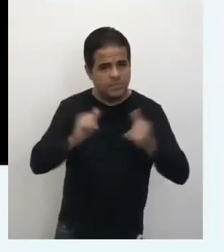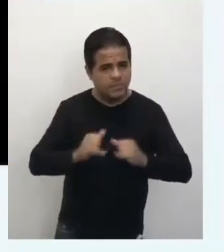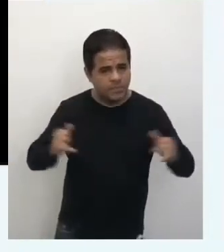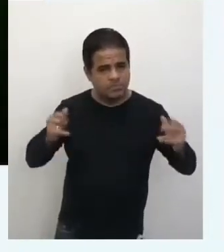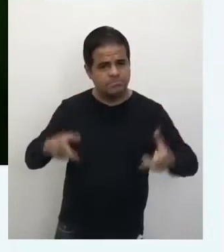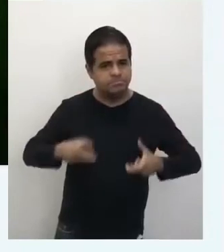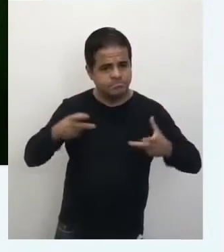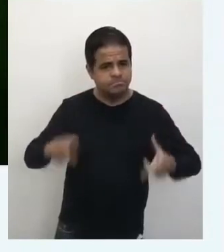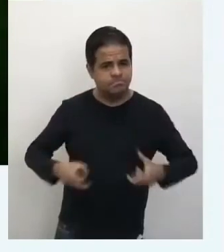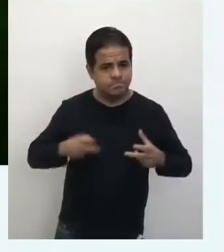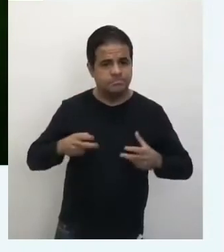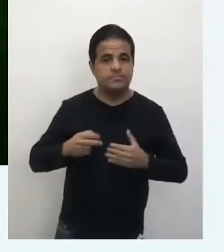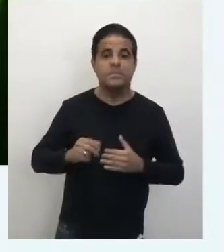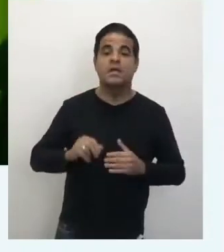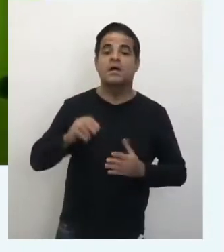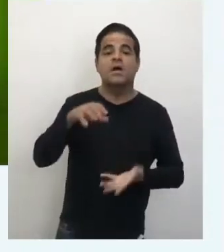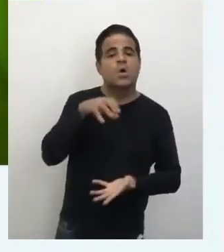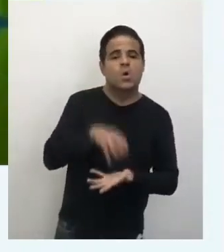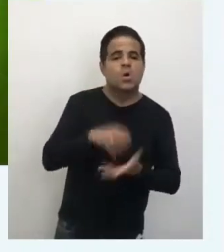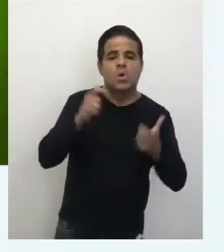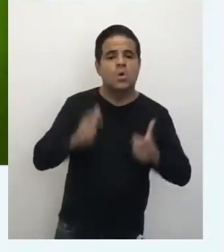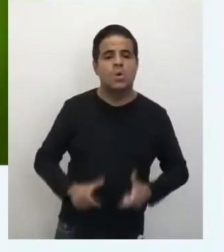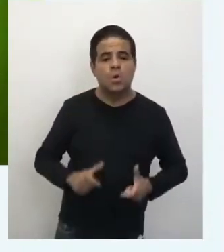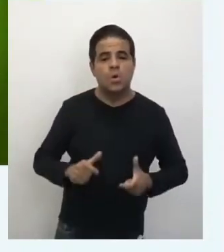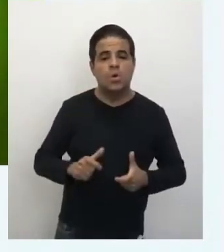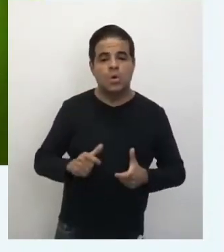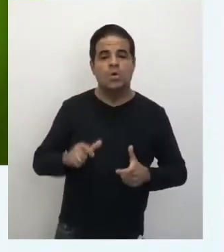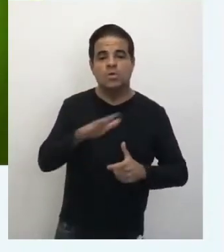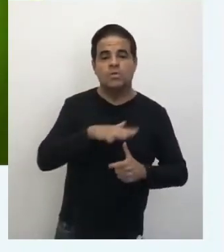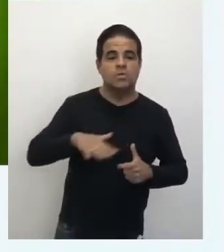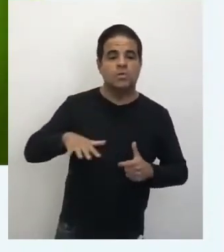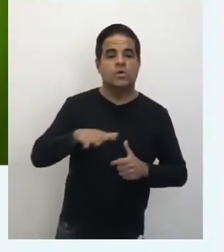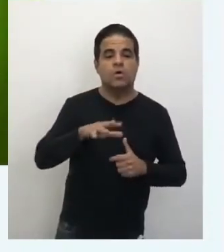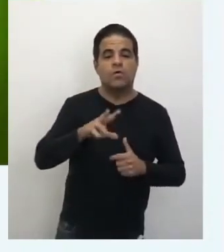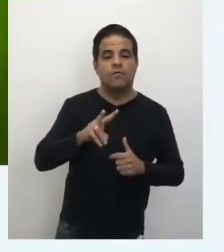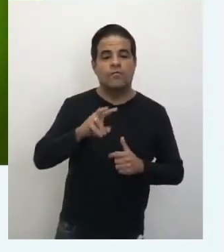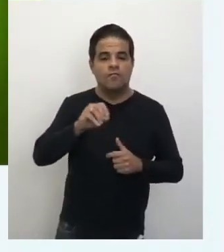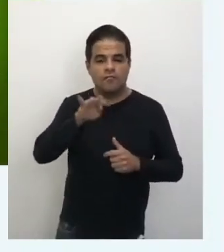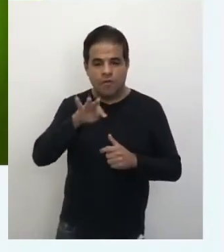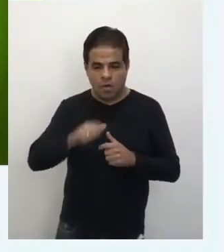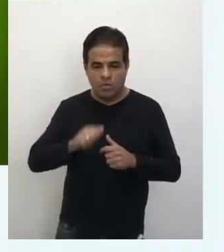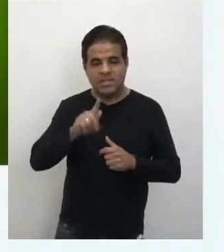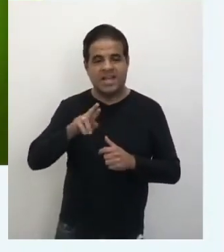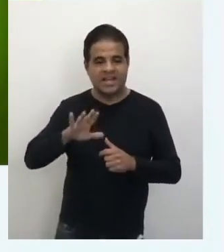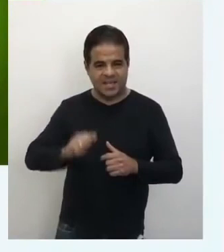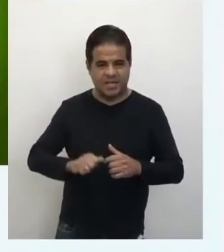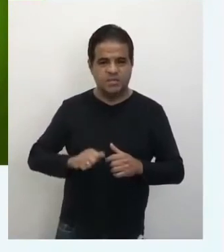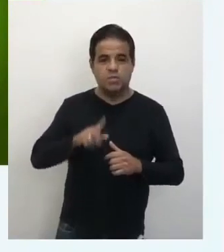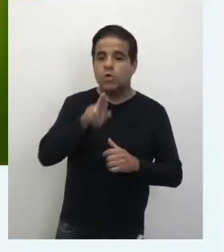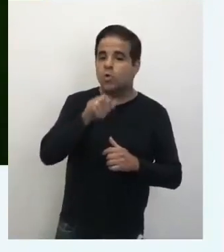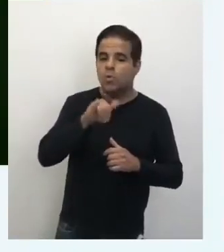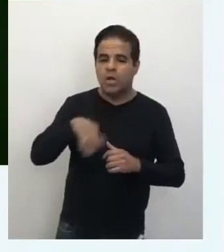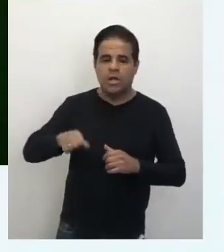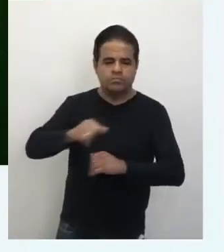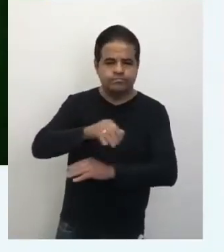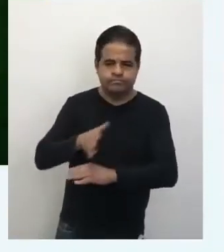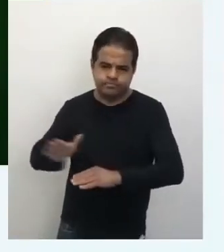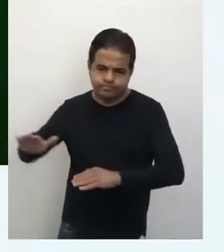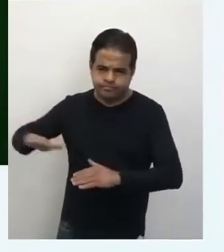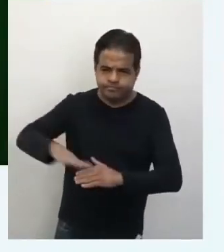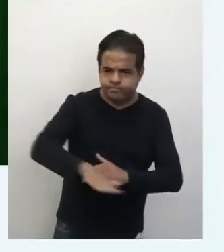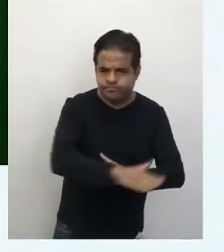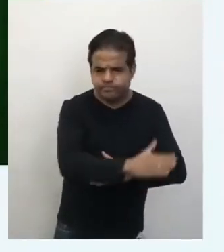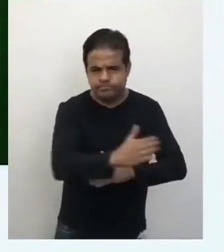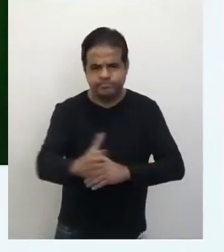no Brasil. A usina fica na região chamada de Volta Grande do Xingu, um ponto onde o rio faz uma longa curva. Uma barragem